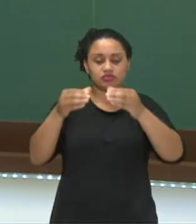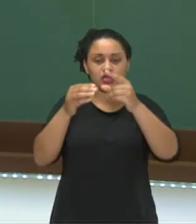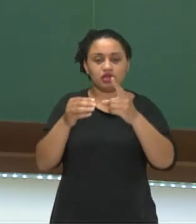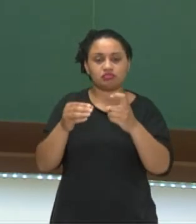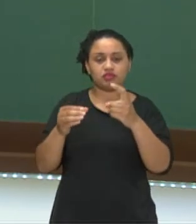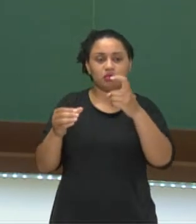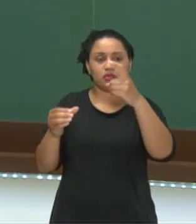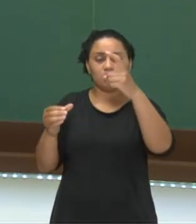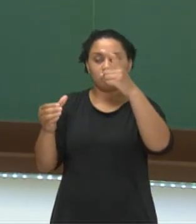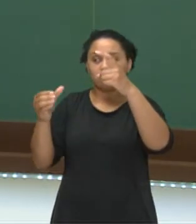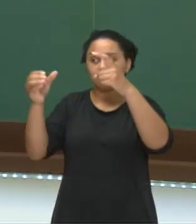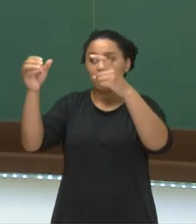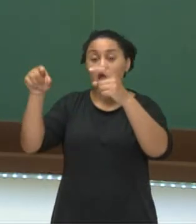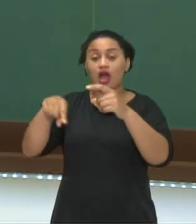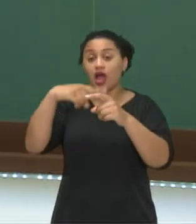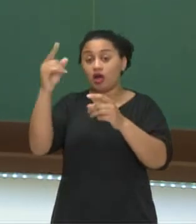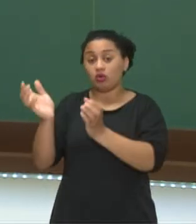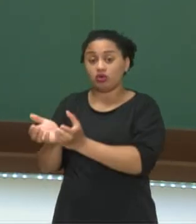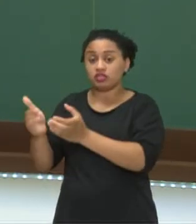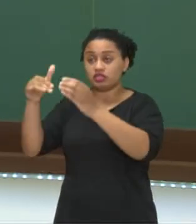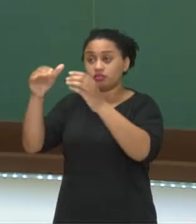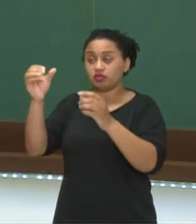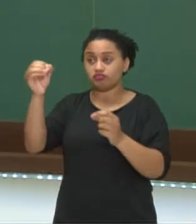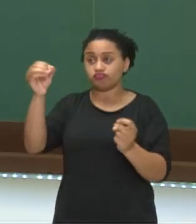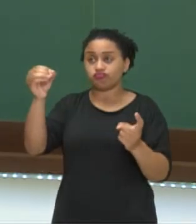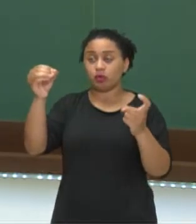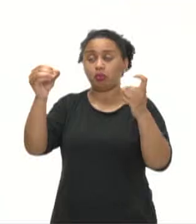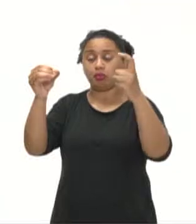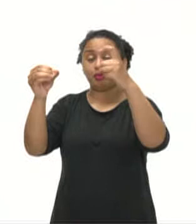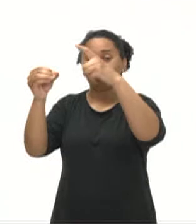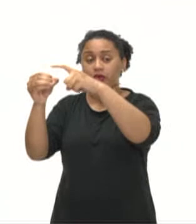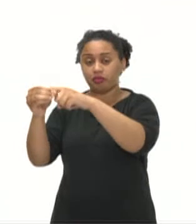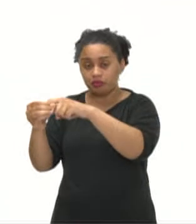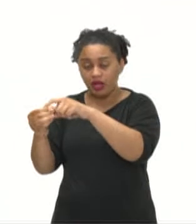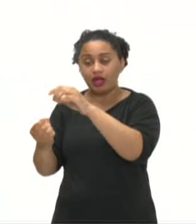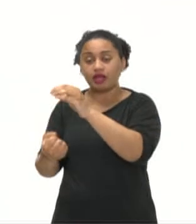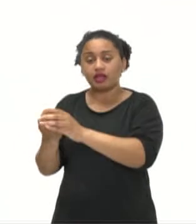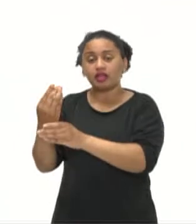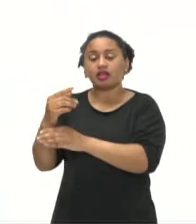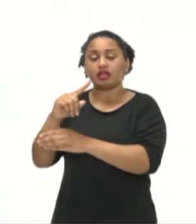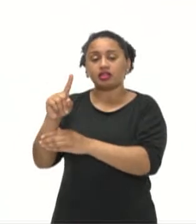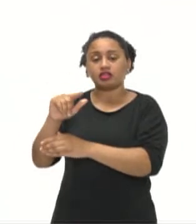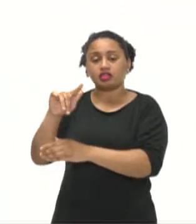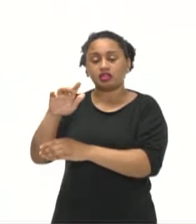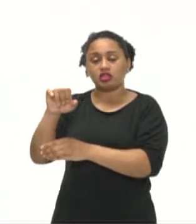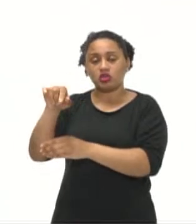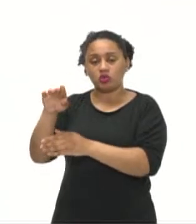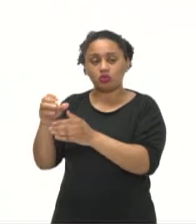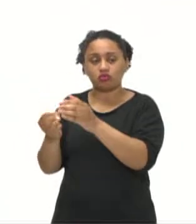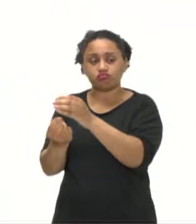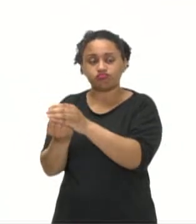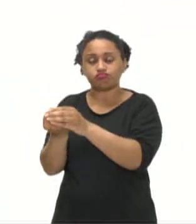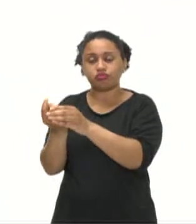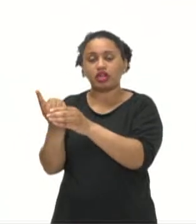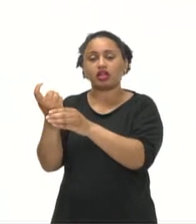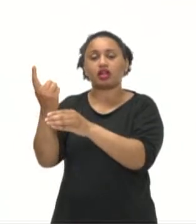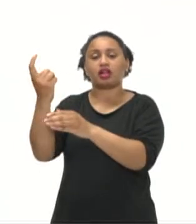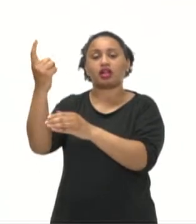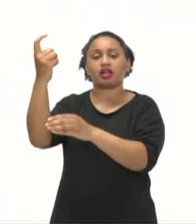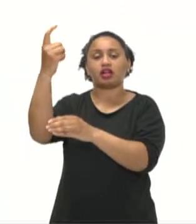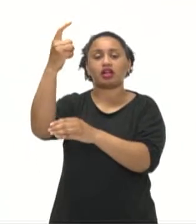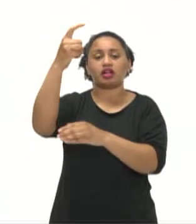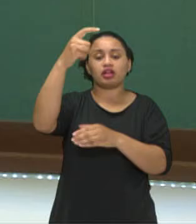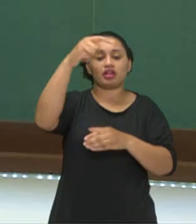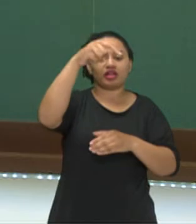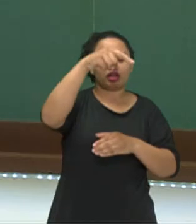da esponja, do ósculo, entram pelos poros, encontram o óvulo, formam, então, um